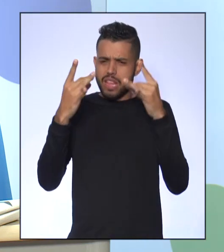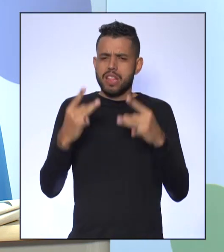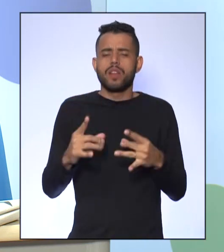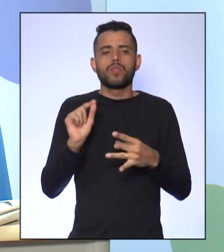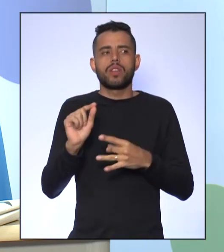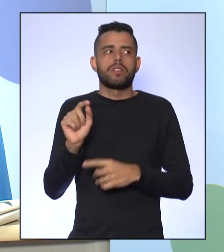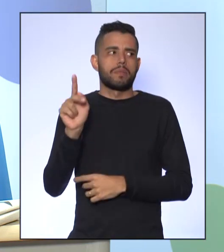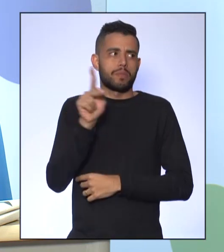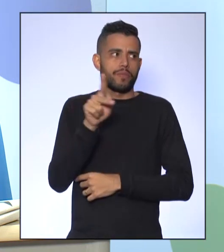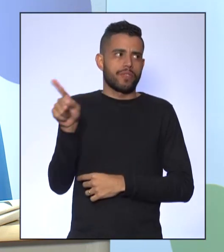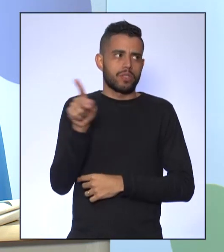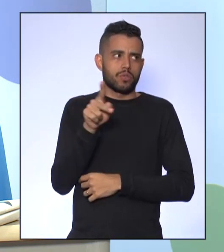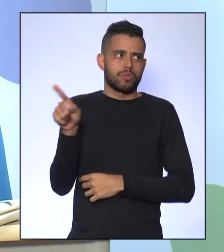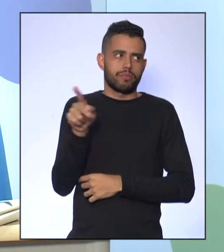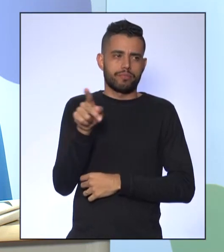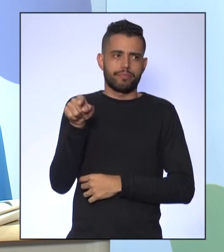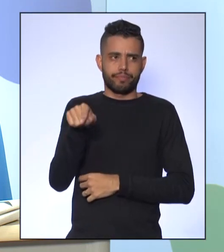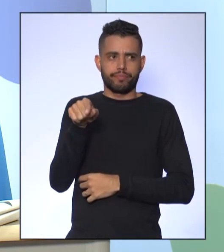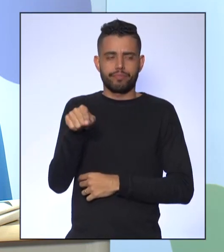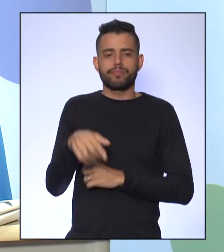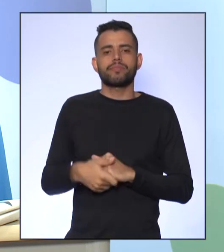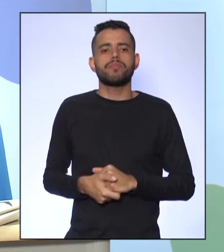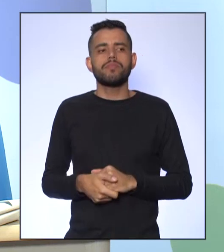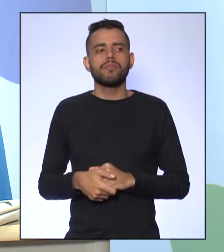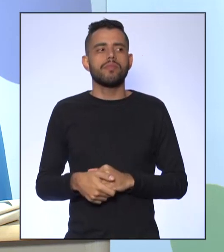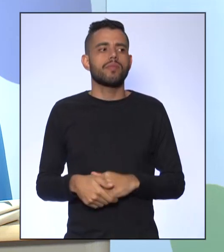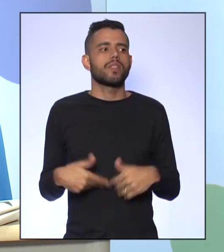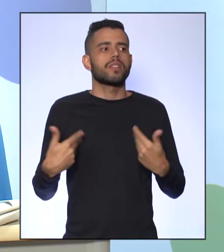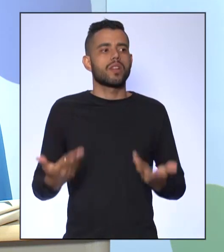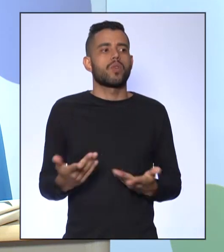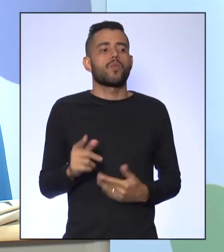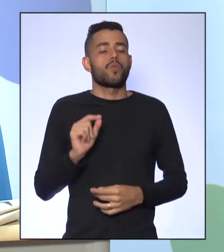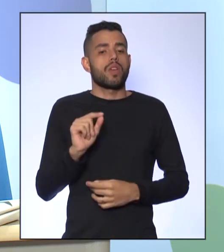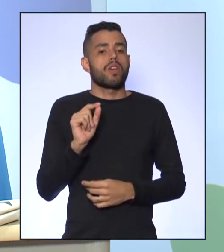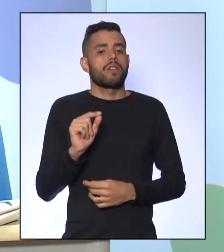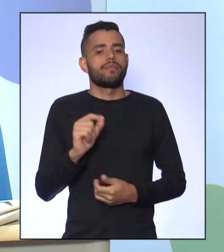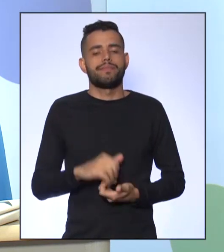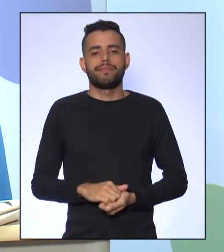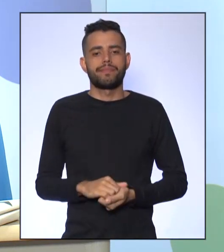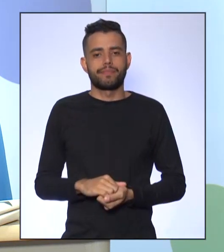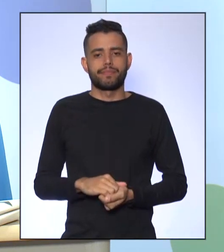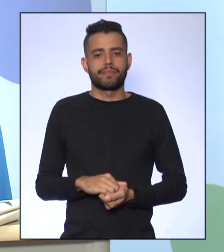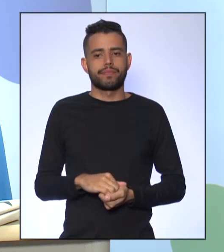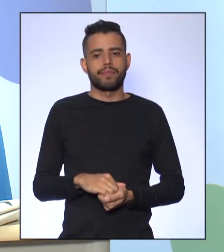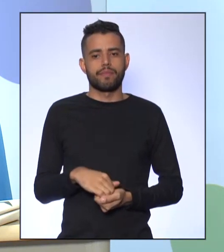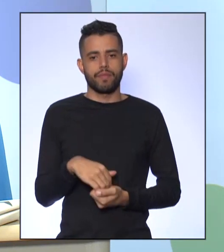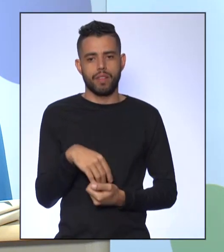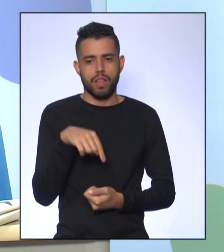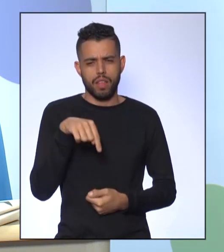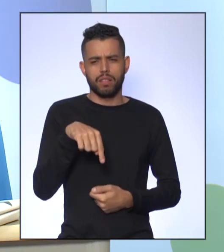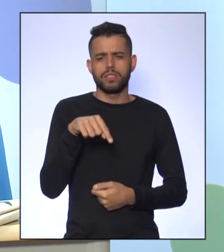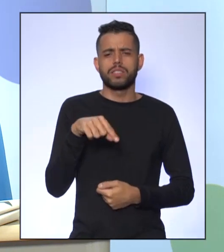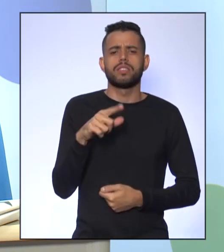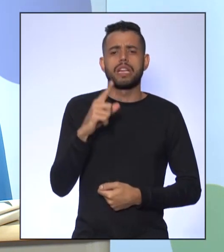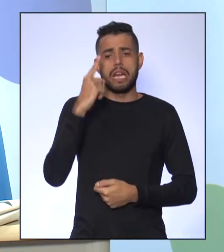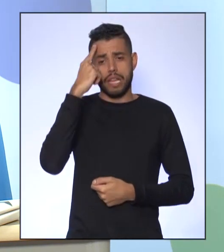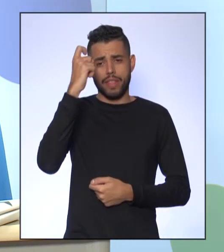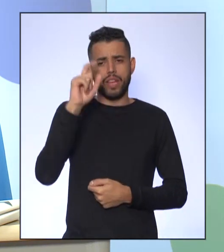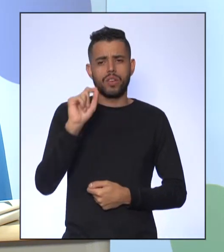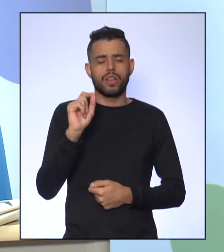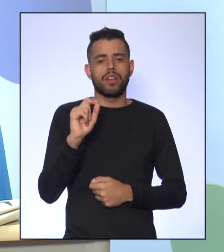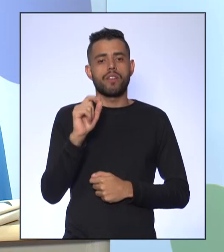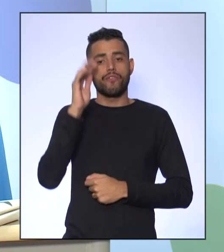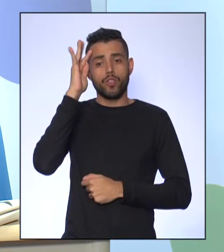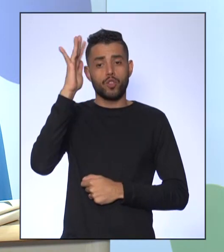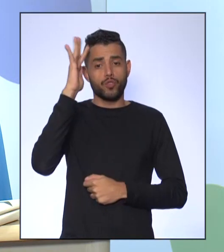sua professora. Então, o que nós temos aqui? Nós temos aqui a ideia de que a filosofia é